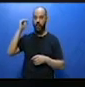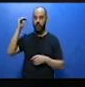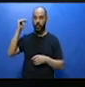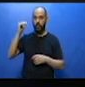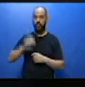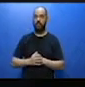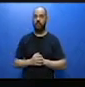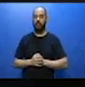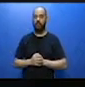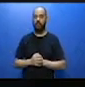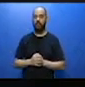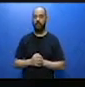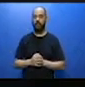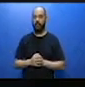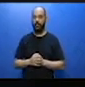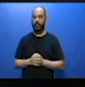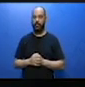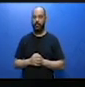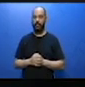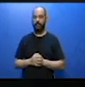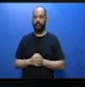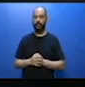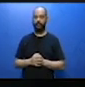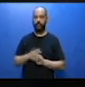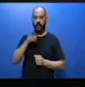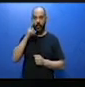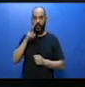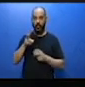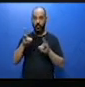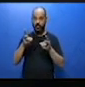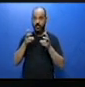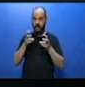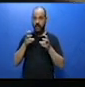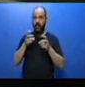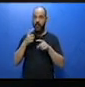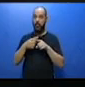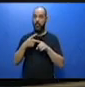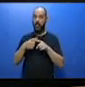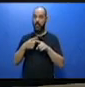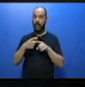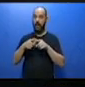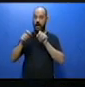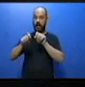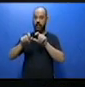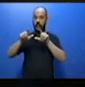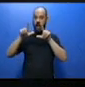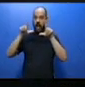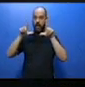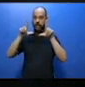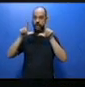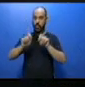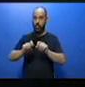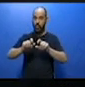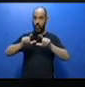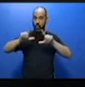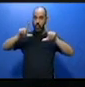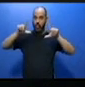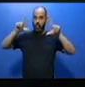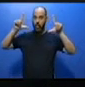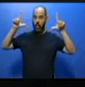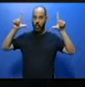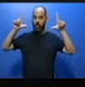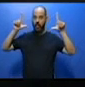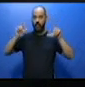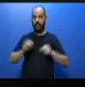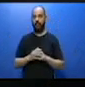só observa, pessoal, porque aqui foi aumentada a imagem. Naquela minhoca que a professora trouxe, eles têm